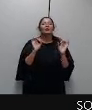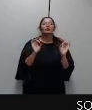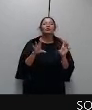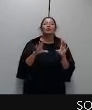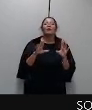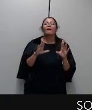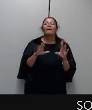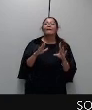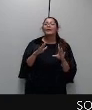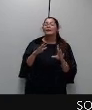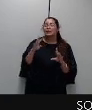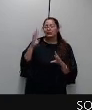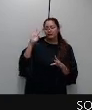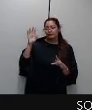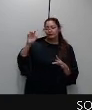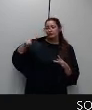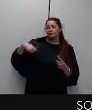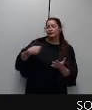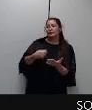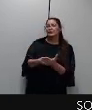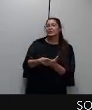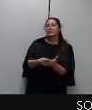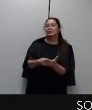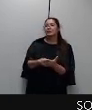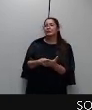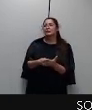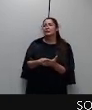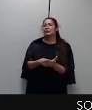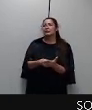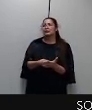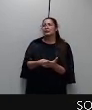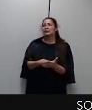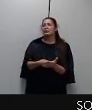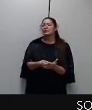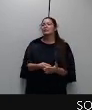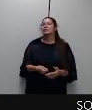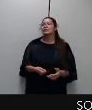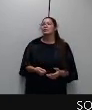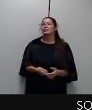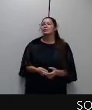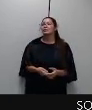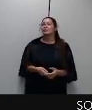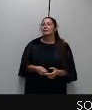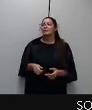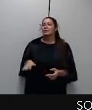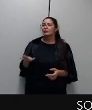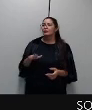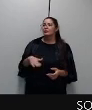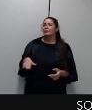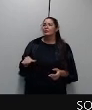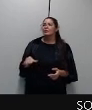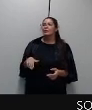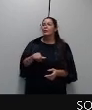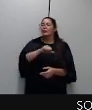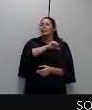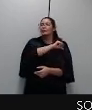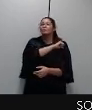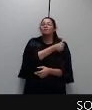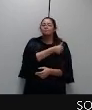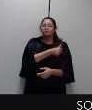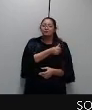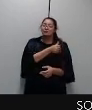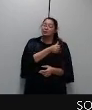foi determinada a discussão esse seria ampliada o causador do dano e for município de Rio das Ostras proprietário do veículo canal